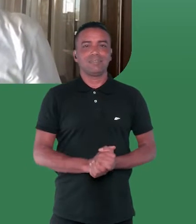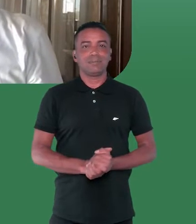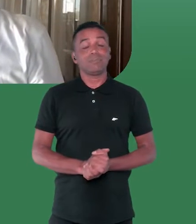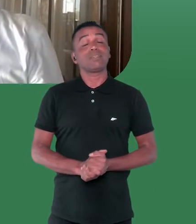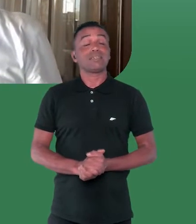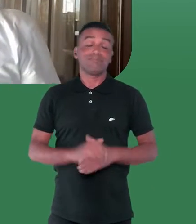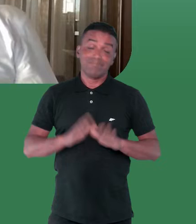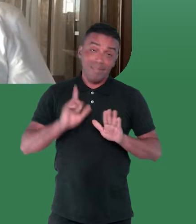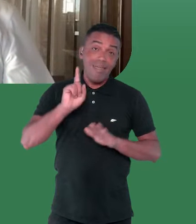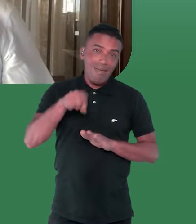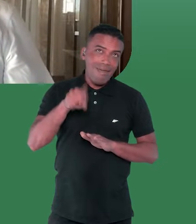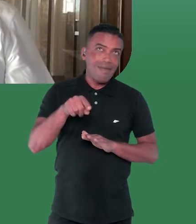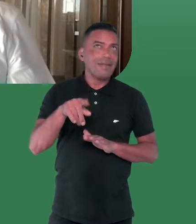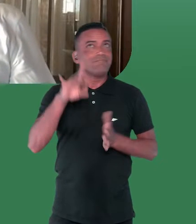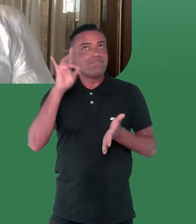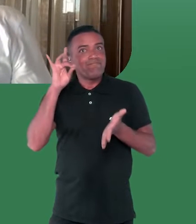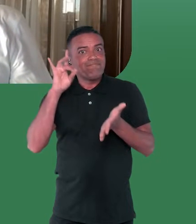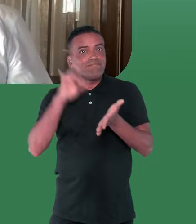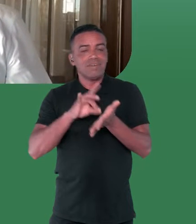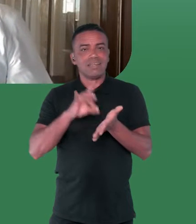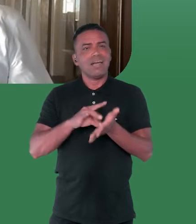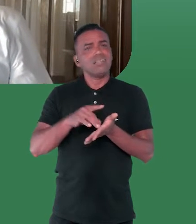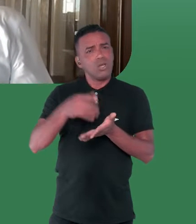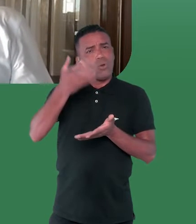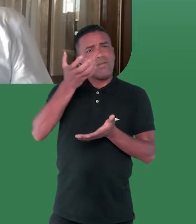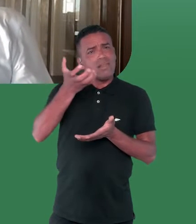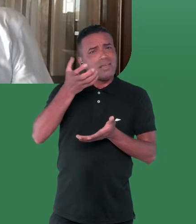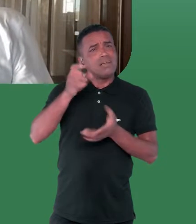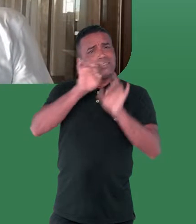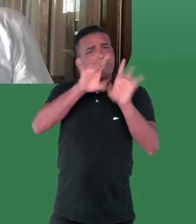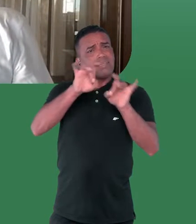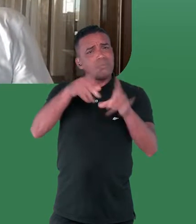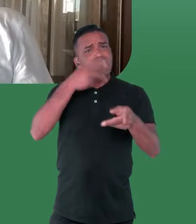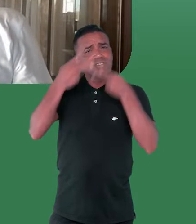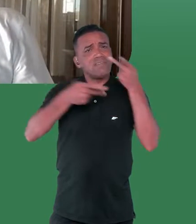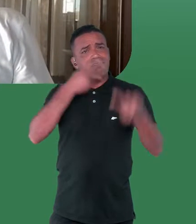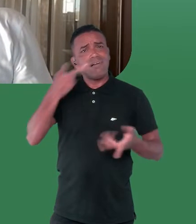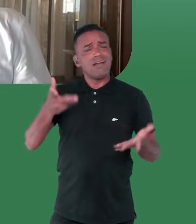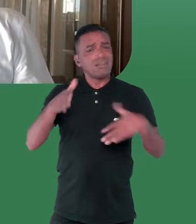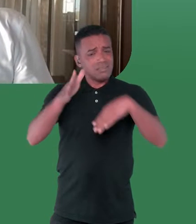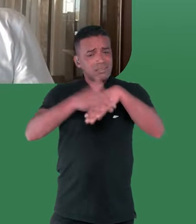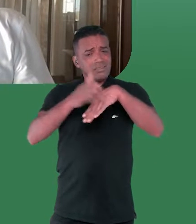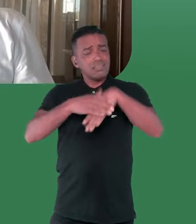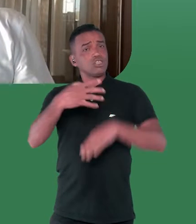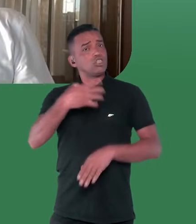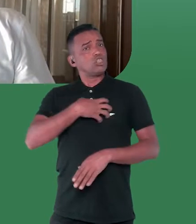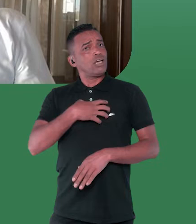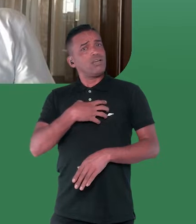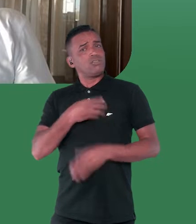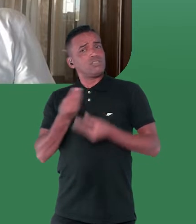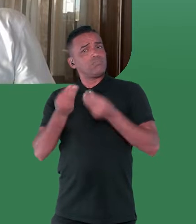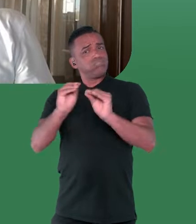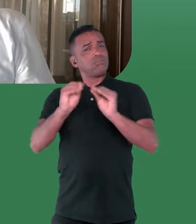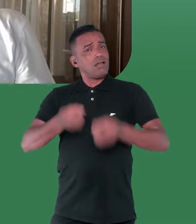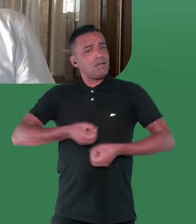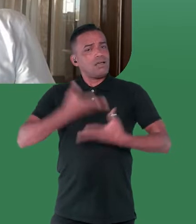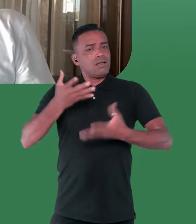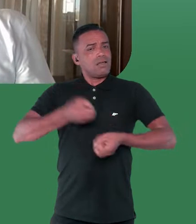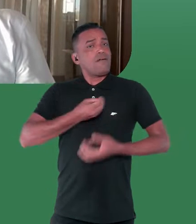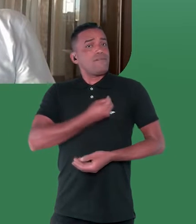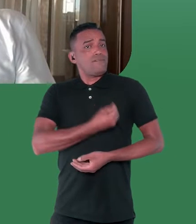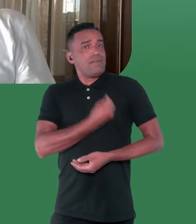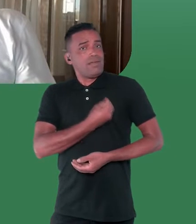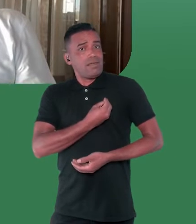Em verdade, eu Eu queria queria que que você fosse isso, né? especialmente você falasse assim, desse seu jeito de colocar sua vida